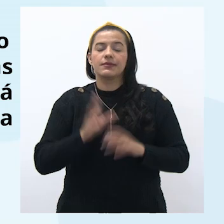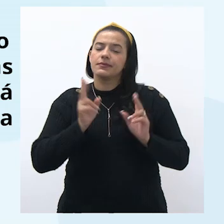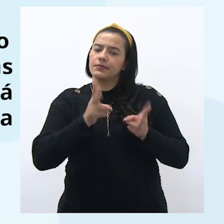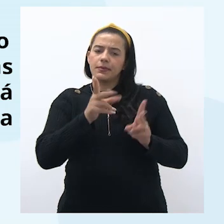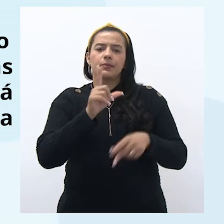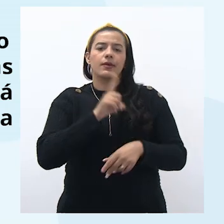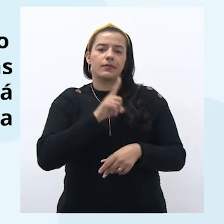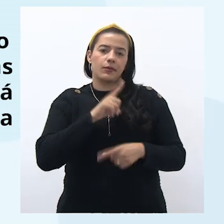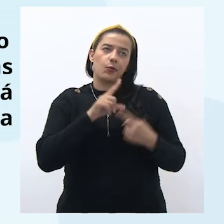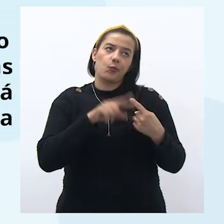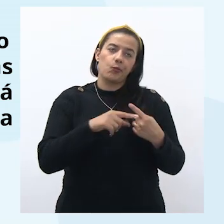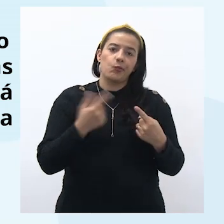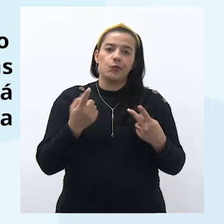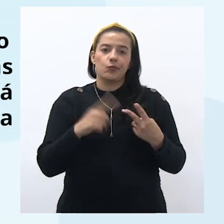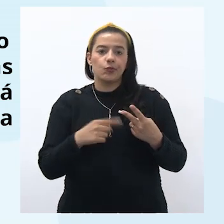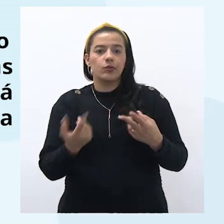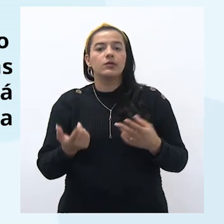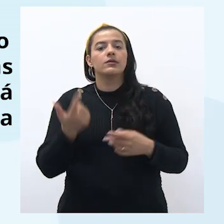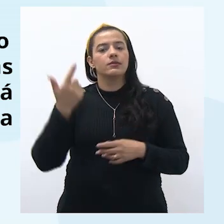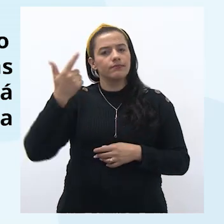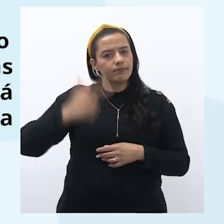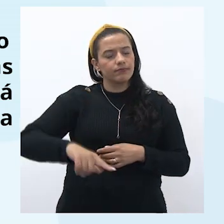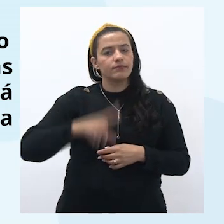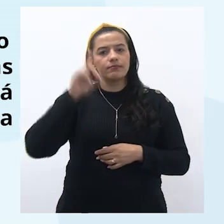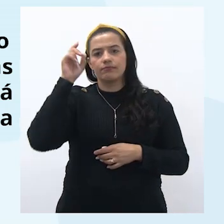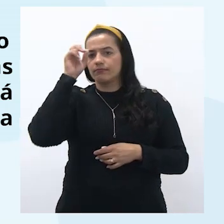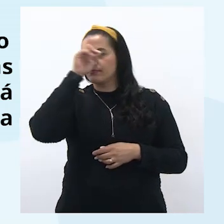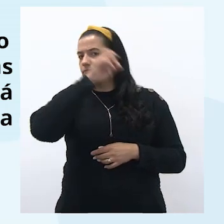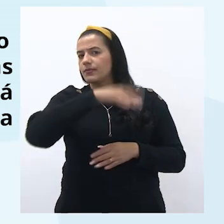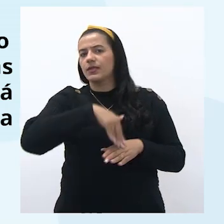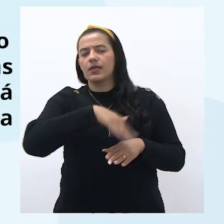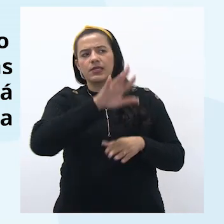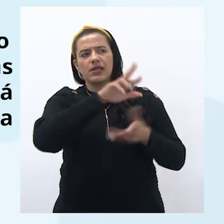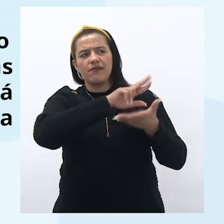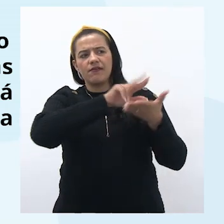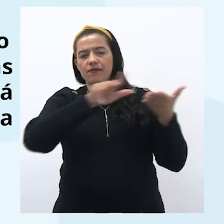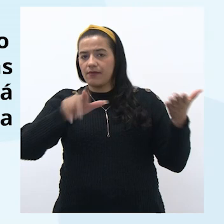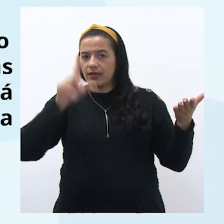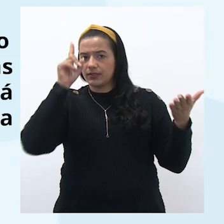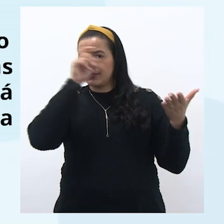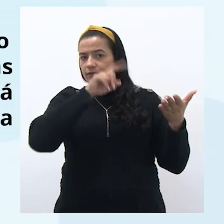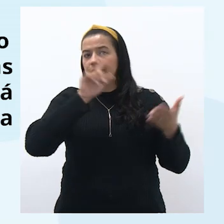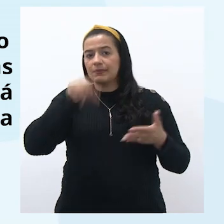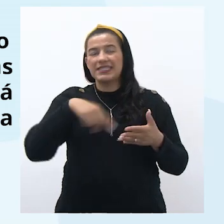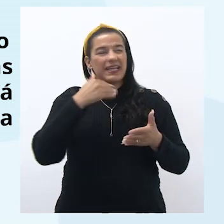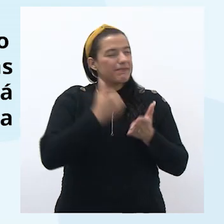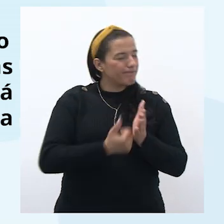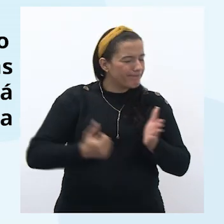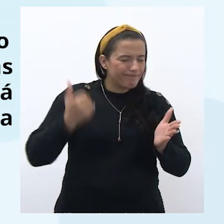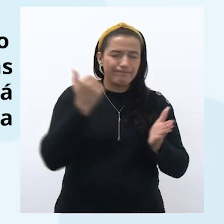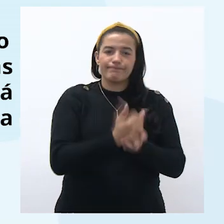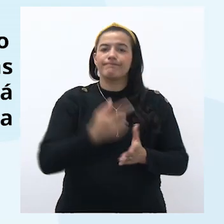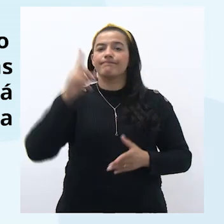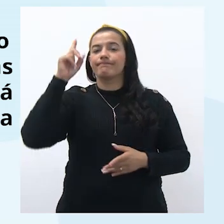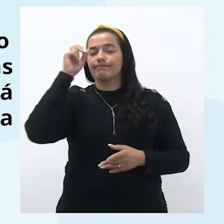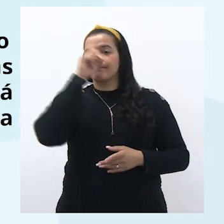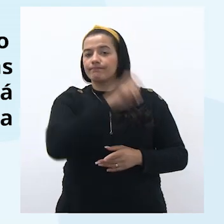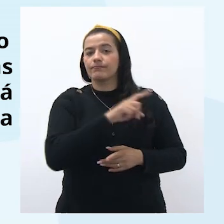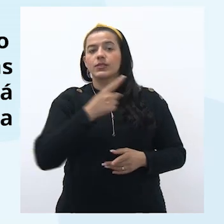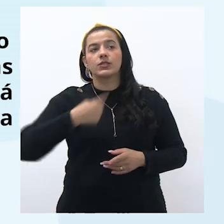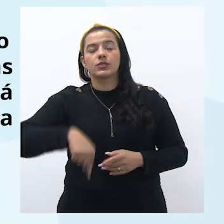né? A gente viveu várias, mas sempre tem aquela que é a mais difícil, a mais desafiadora. E que a gente possa